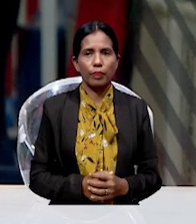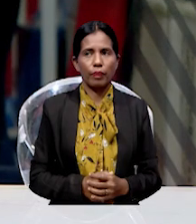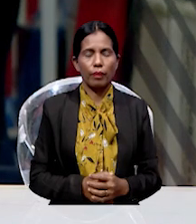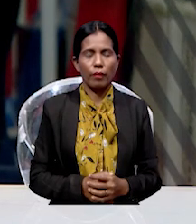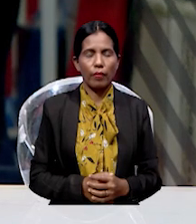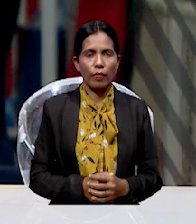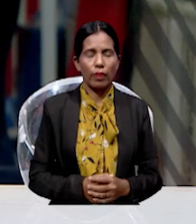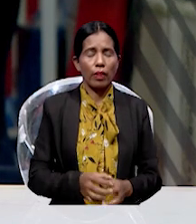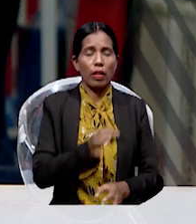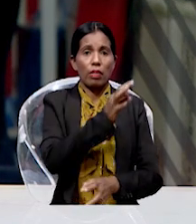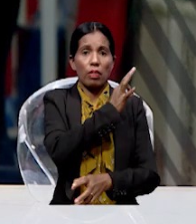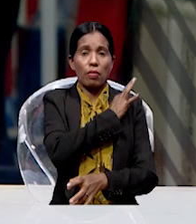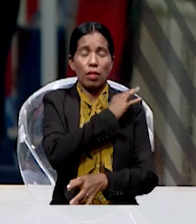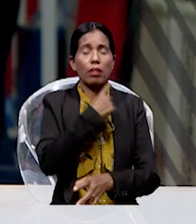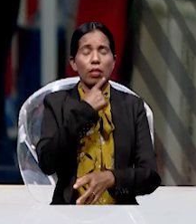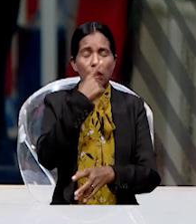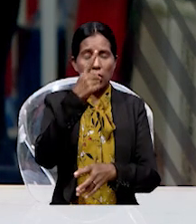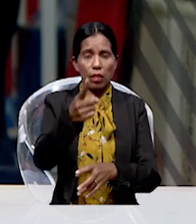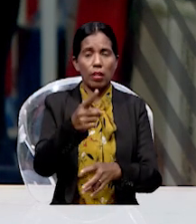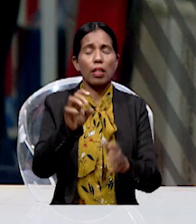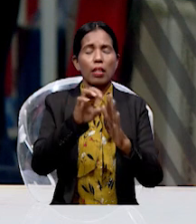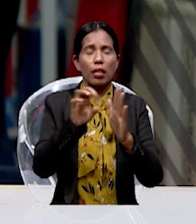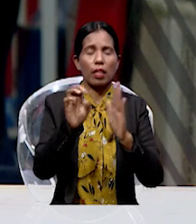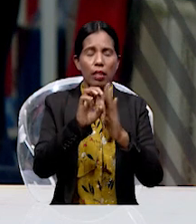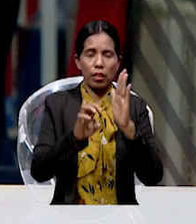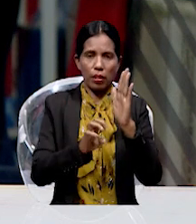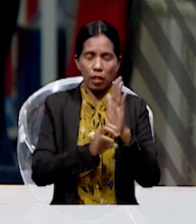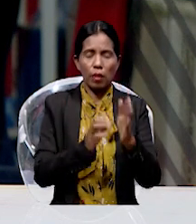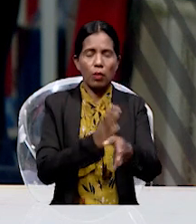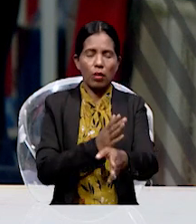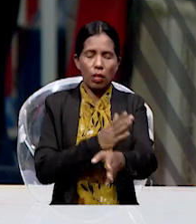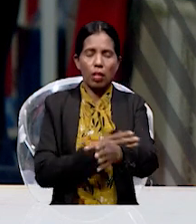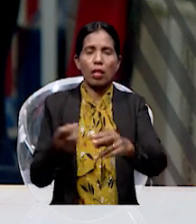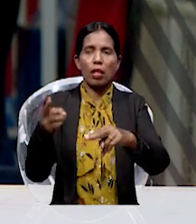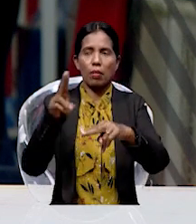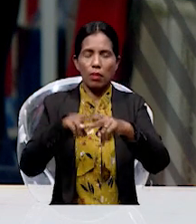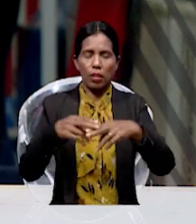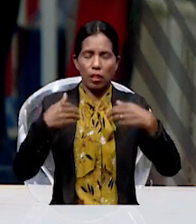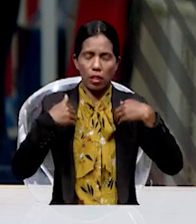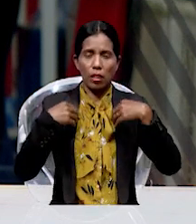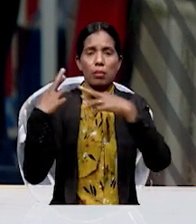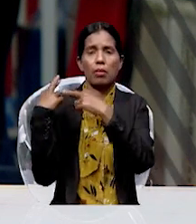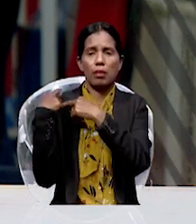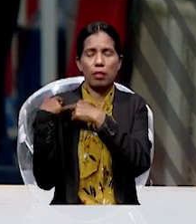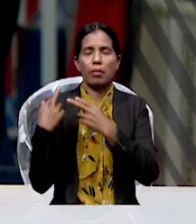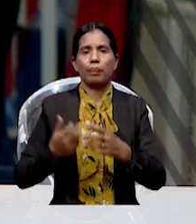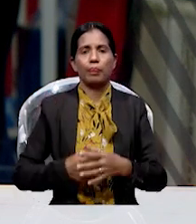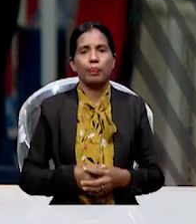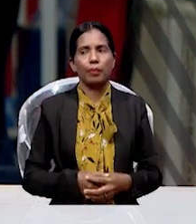Falora tal-lai considera Estado promove niaba tenente general aumenta responsabilidade.